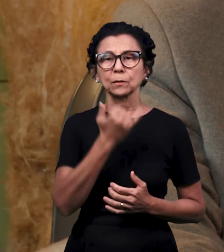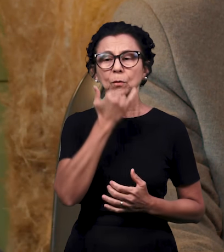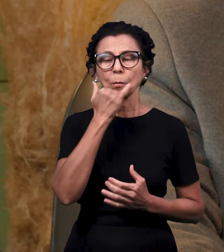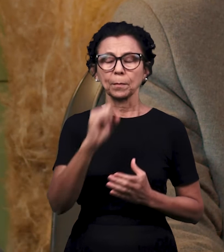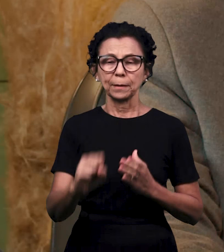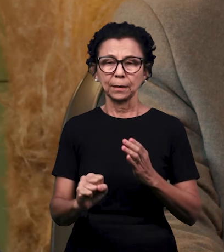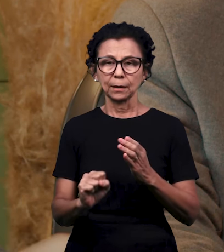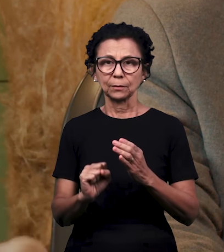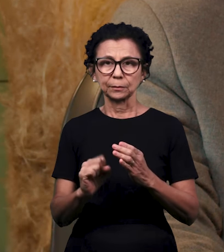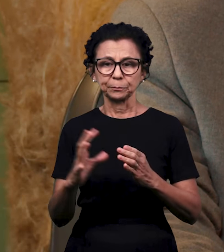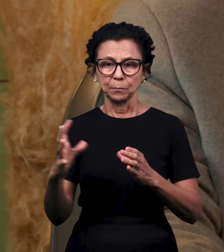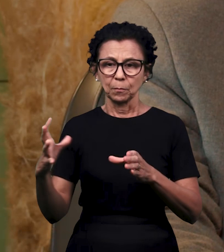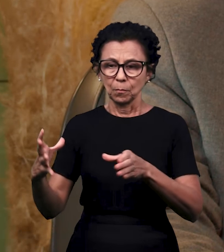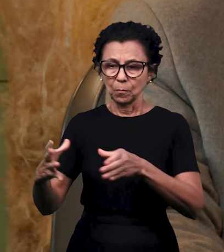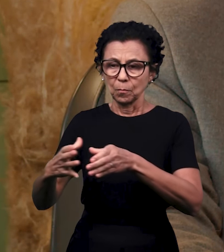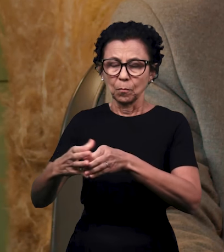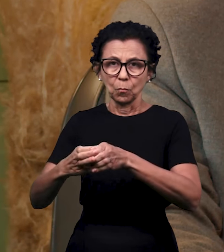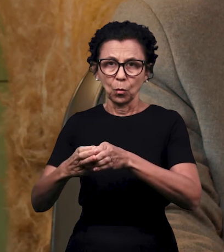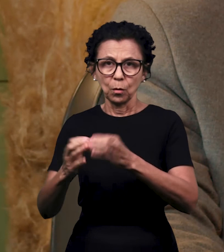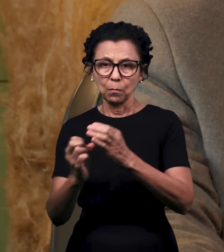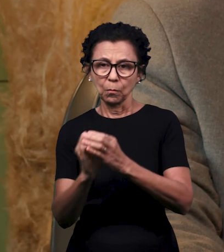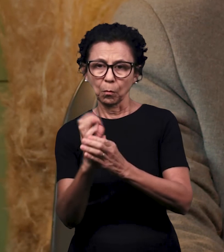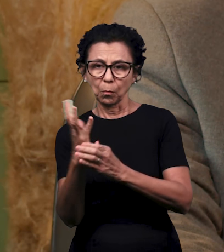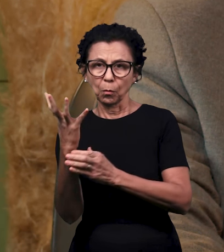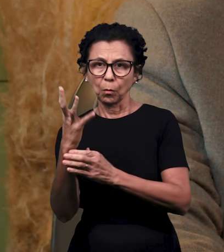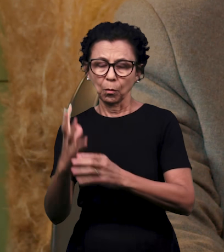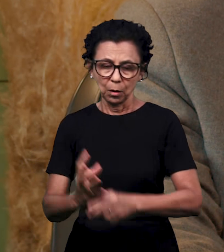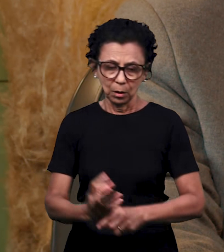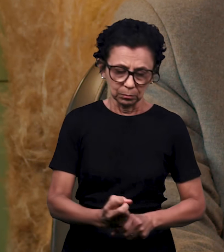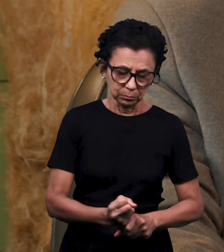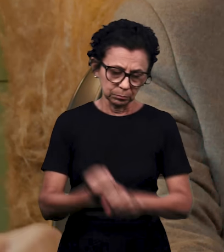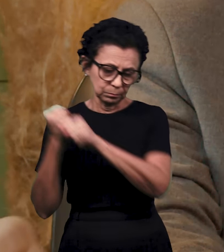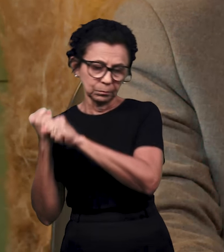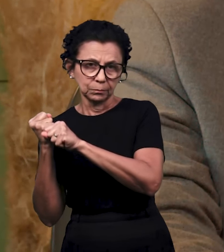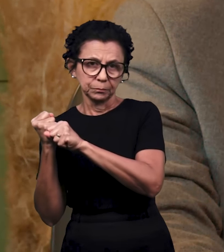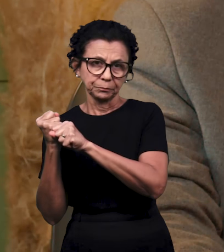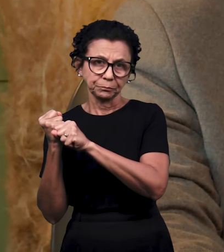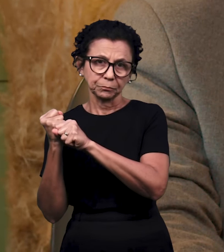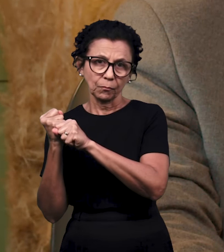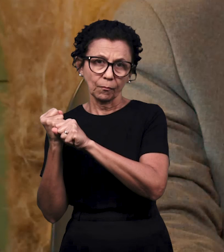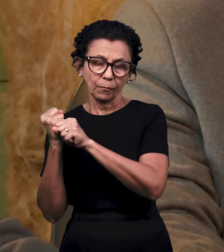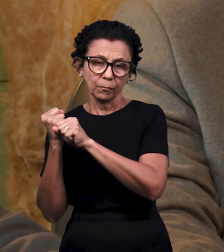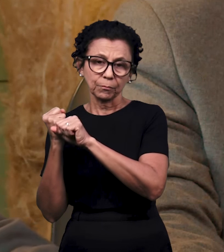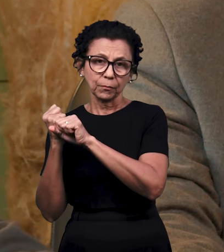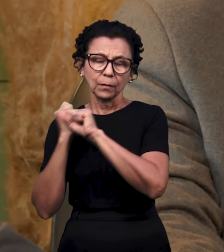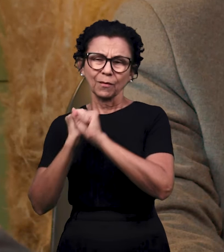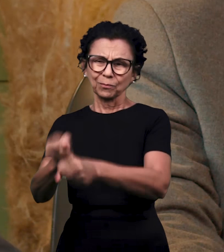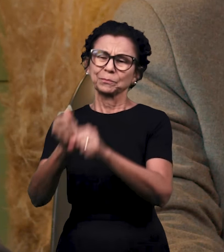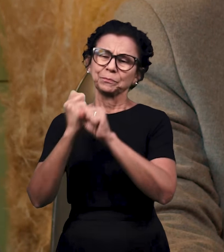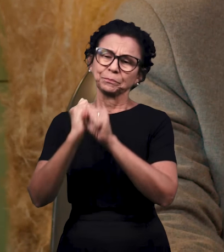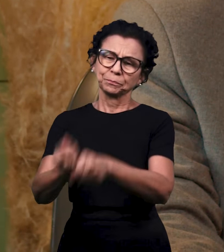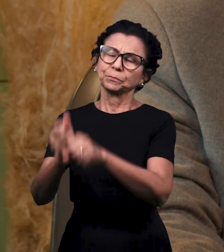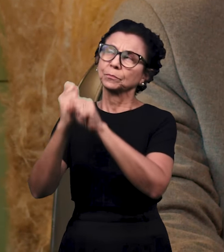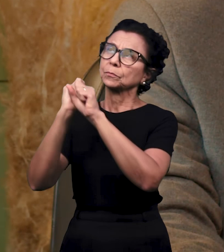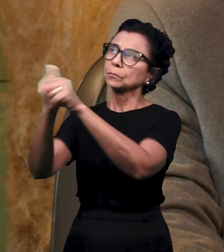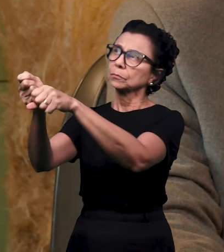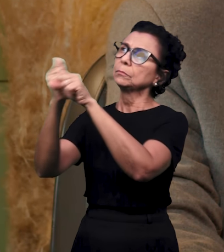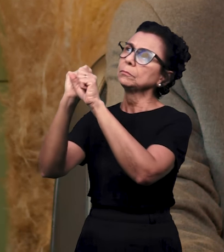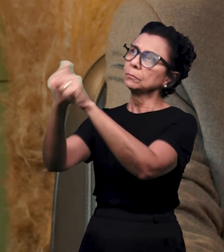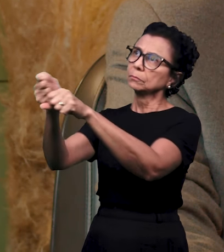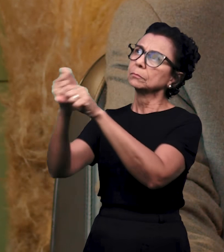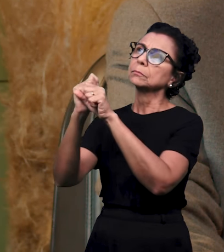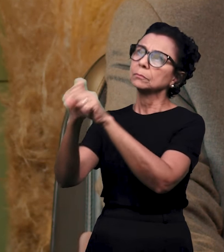movia. Aquilo era tirado da terra e ele era movido perante o Senhor. Assim